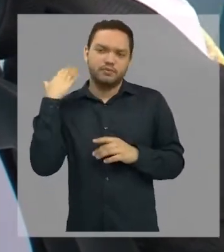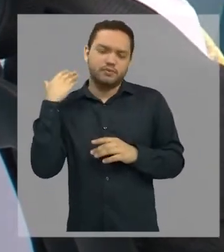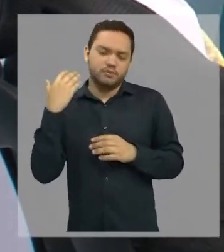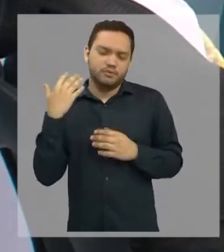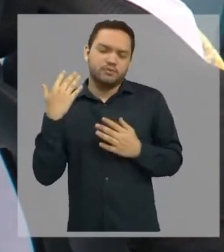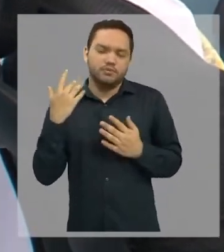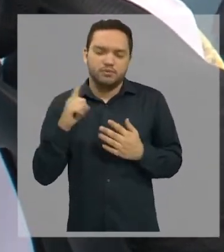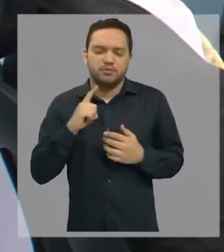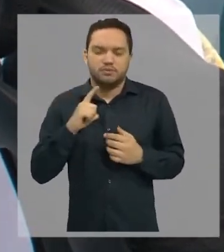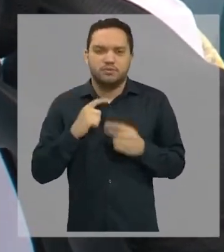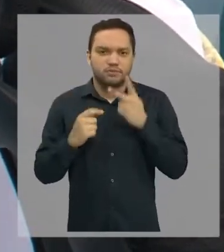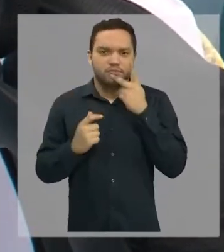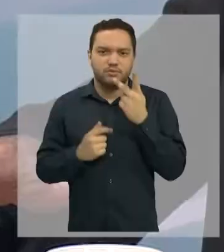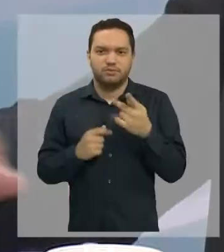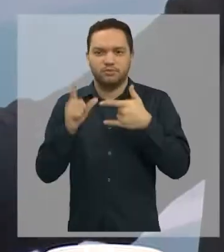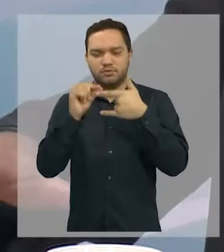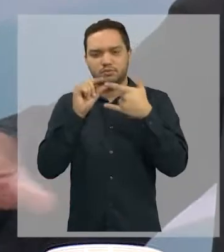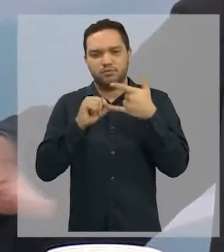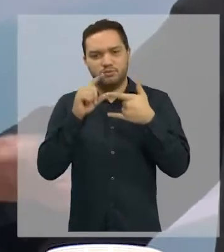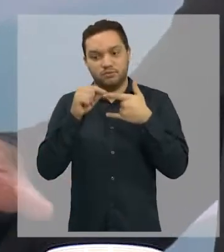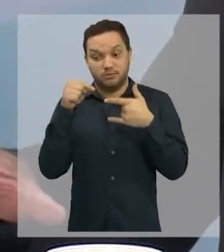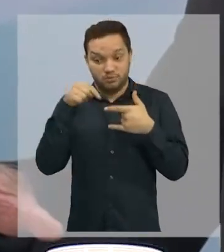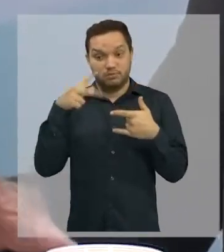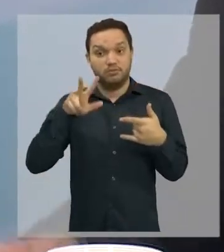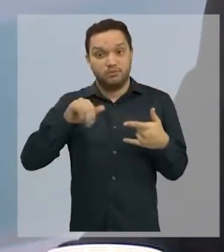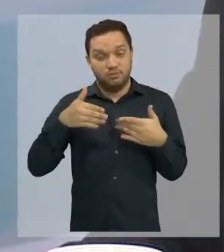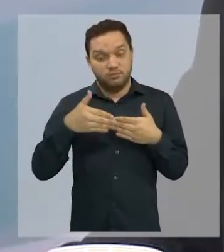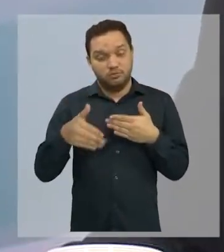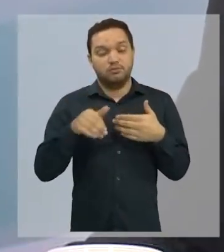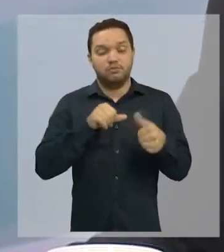não sei como é que vai ser, você citou o YouTube,